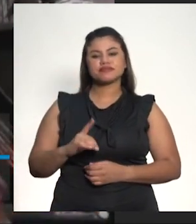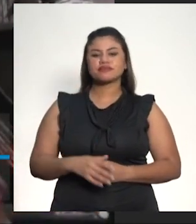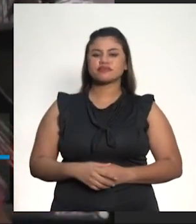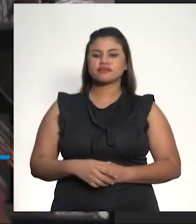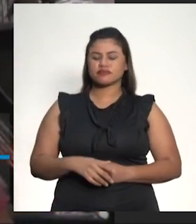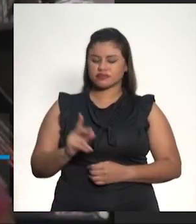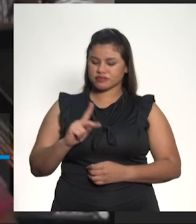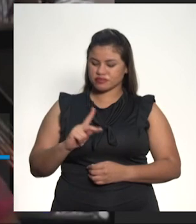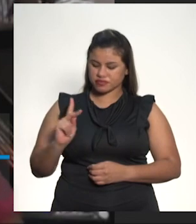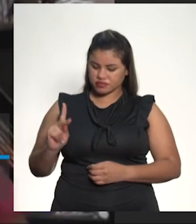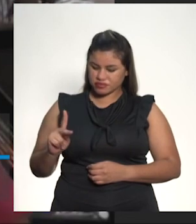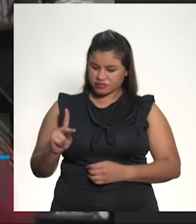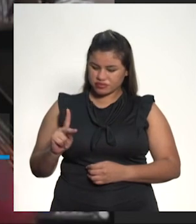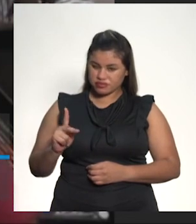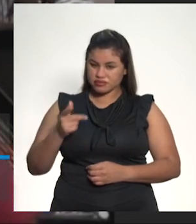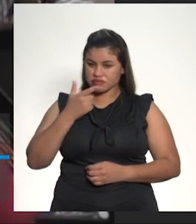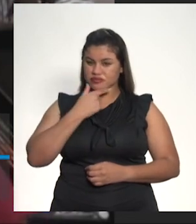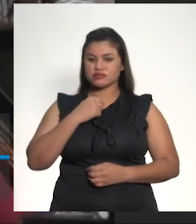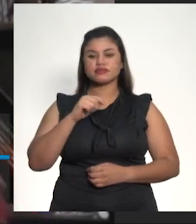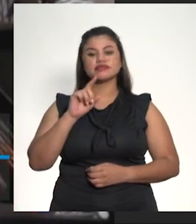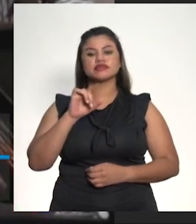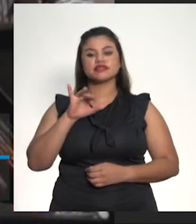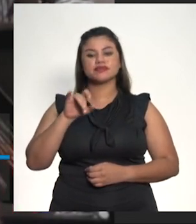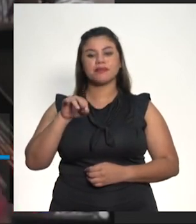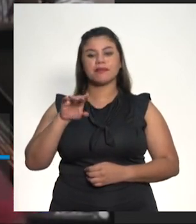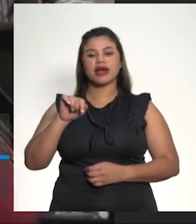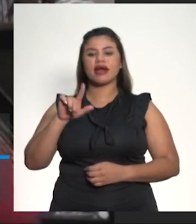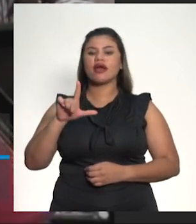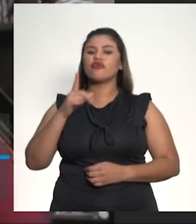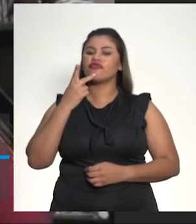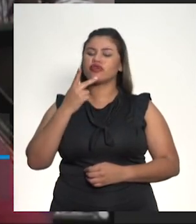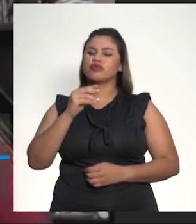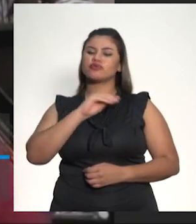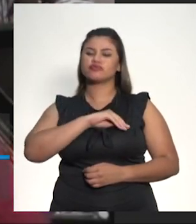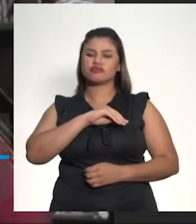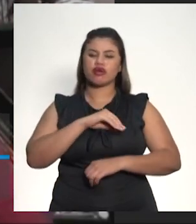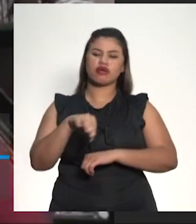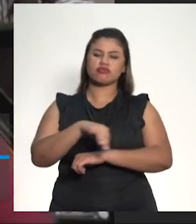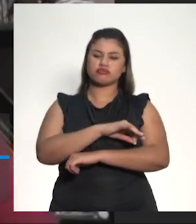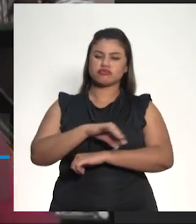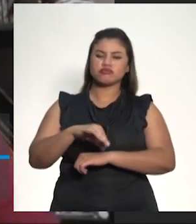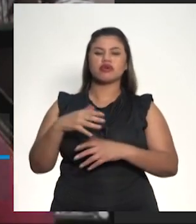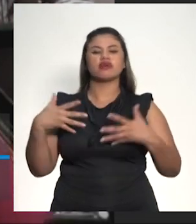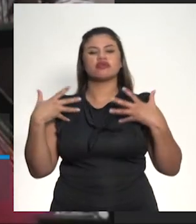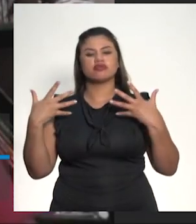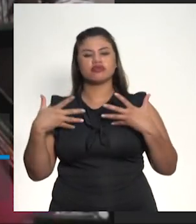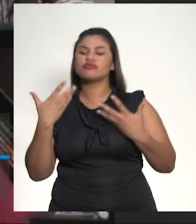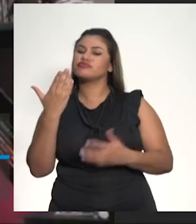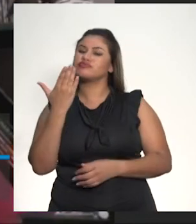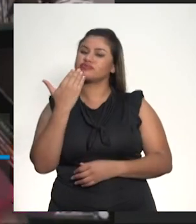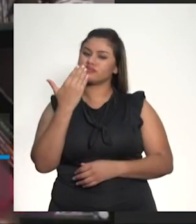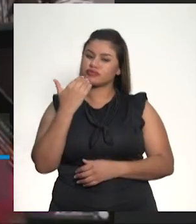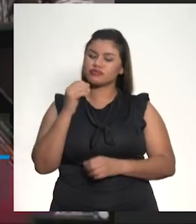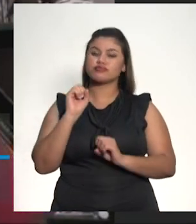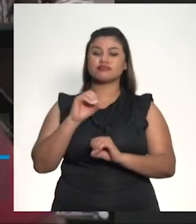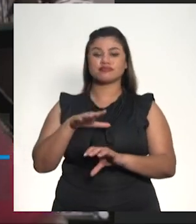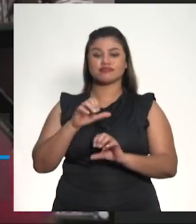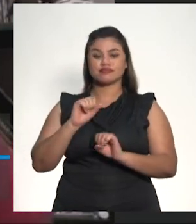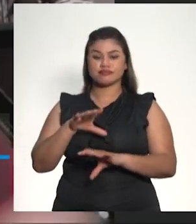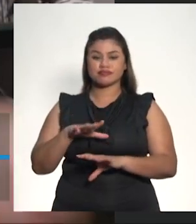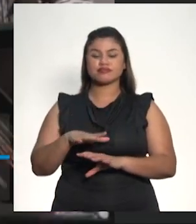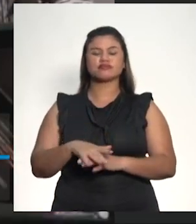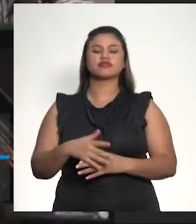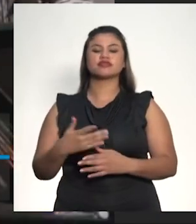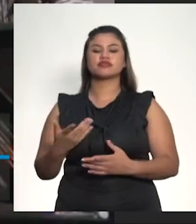deixa eu ver aqui, o professor Ismael, né, falou: precisamos de salário, de infraestrutura, de lazer, alimentação, educação.